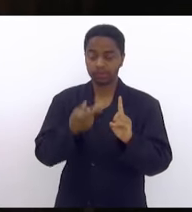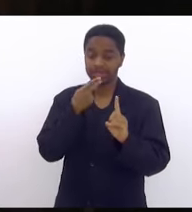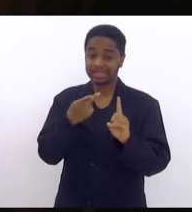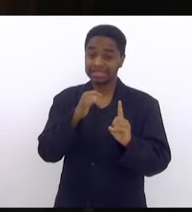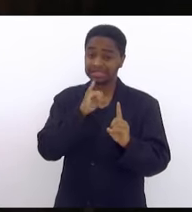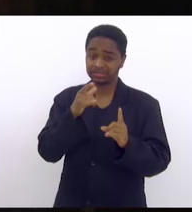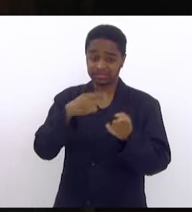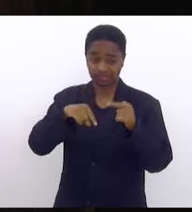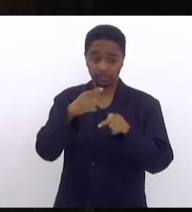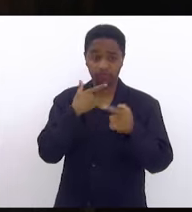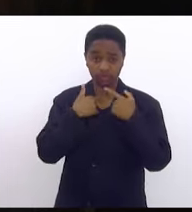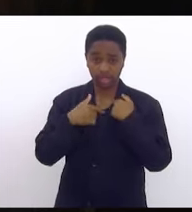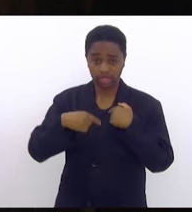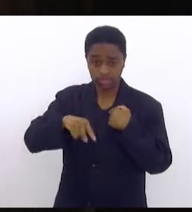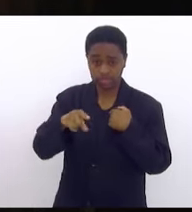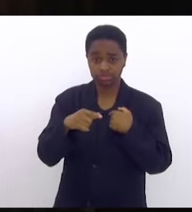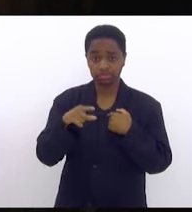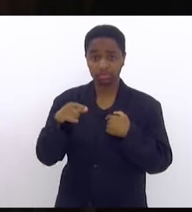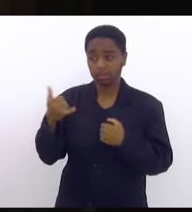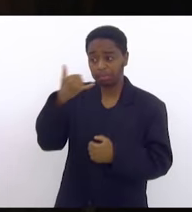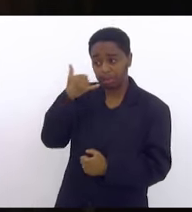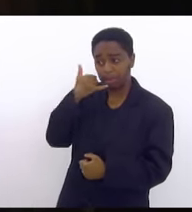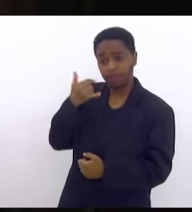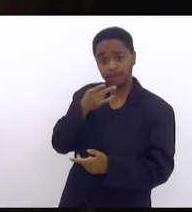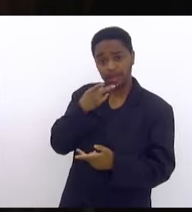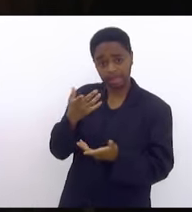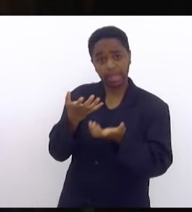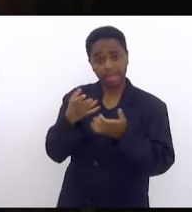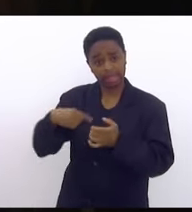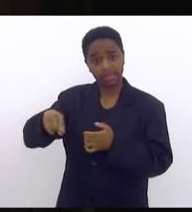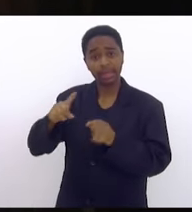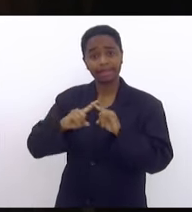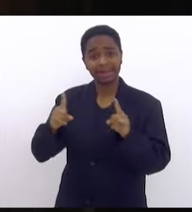ir, e eles começaram a ligar. Não, queremos ir. Ainda